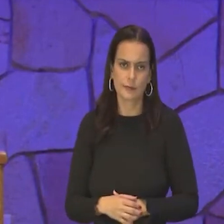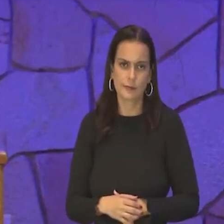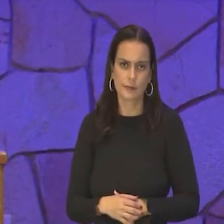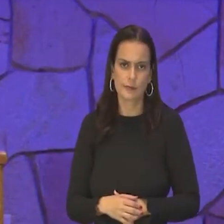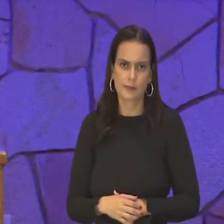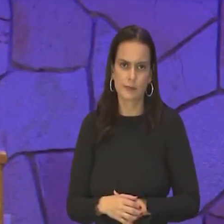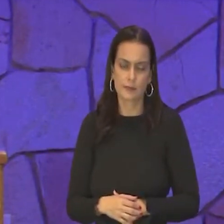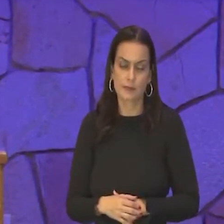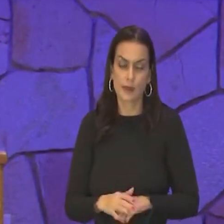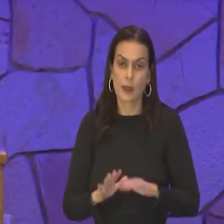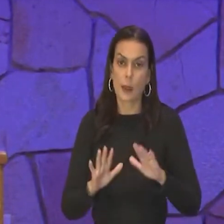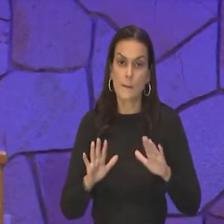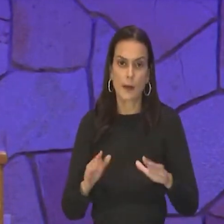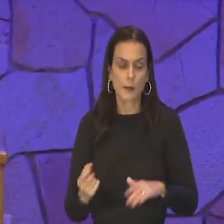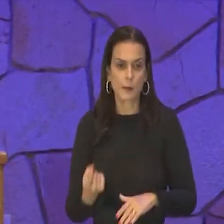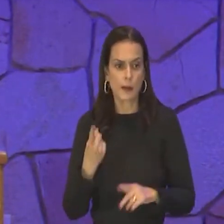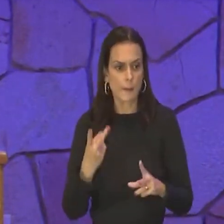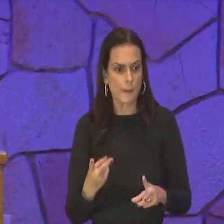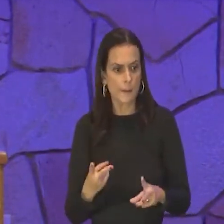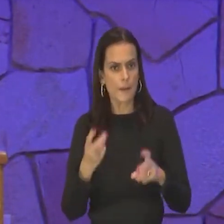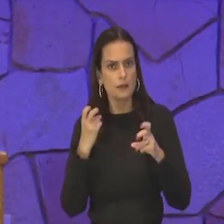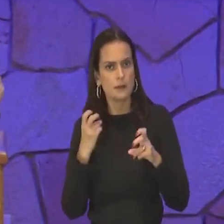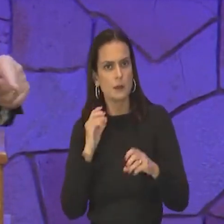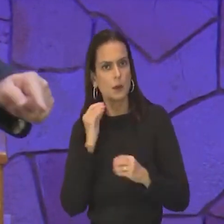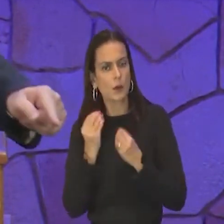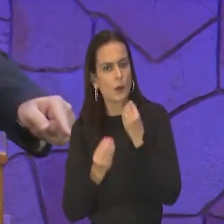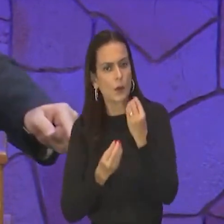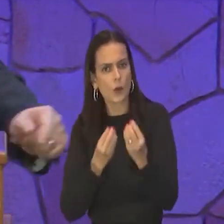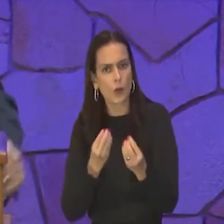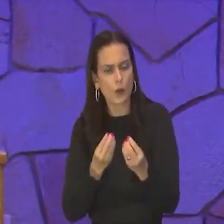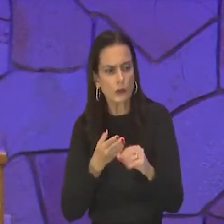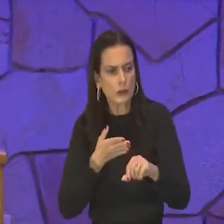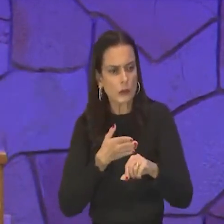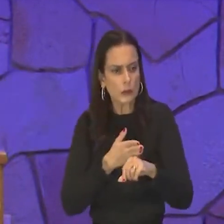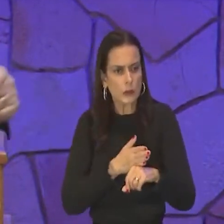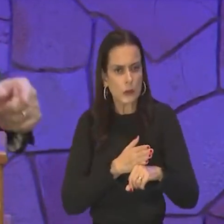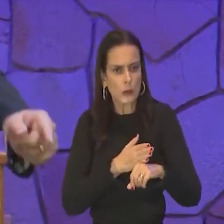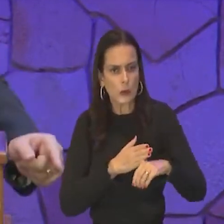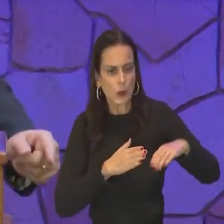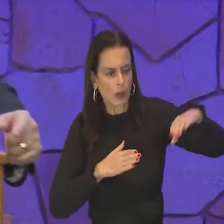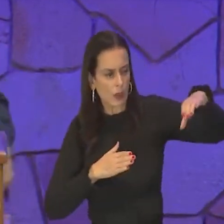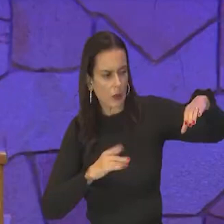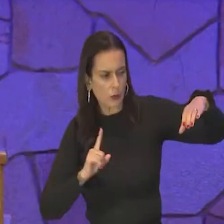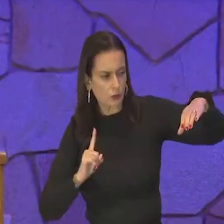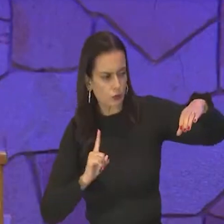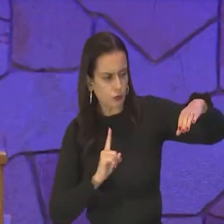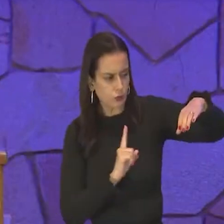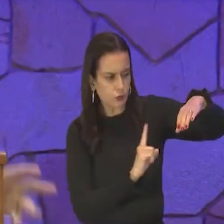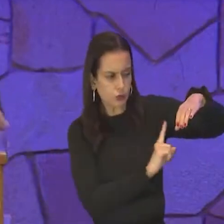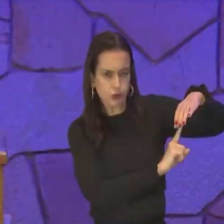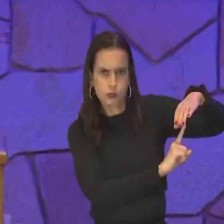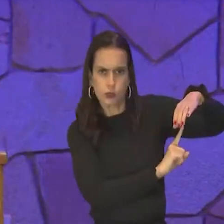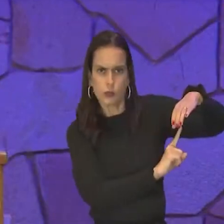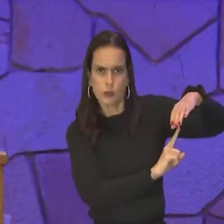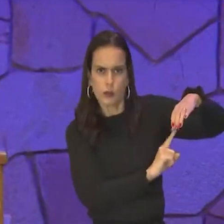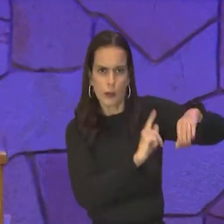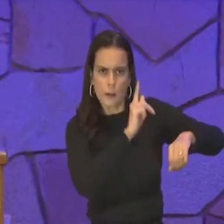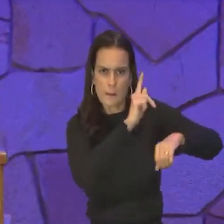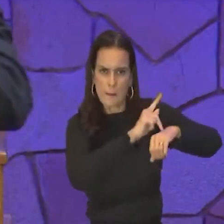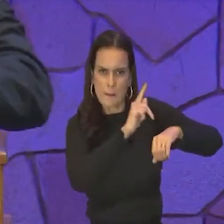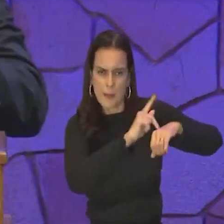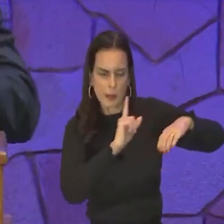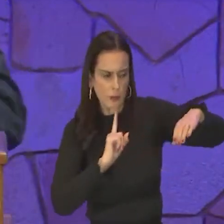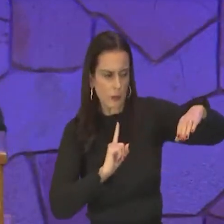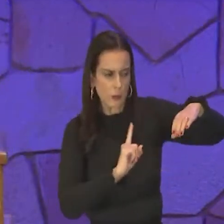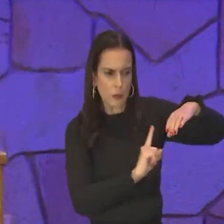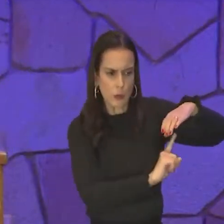Mas como foi incrível poder perceber e poder entrar em grutas, em cavernas, tendo que se locomover para lá